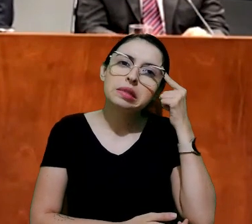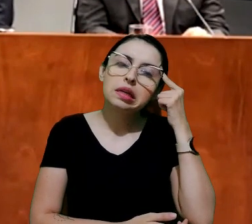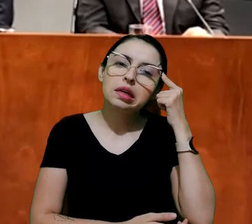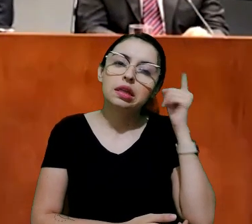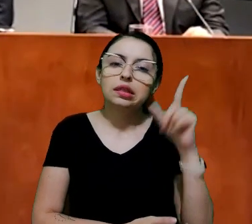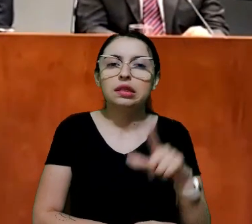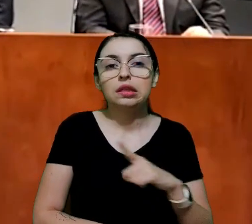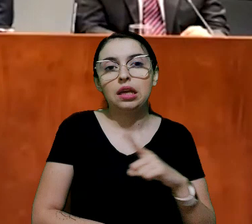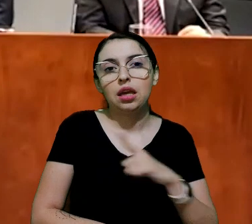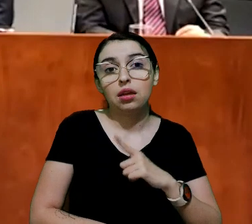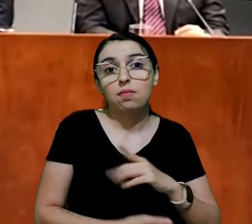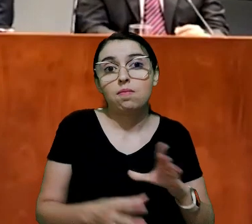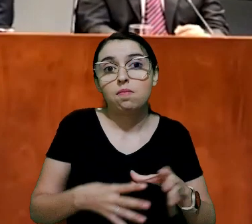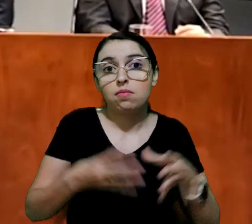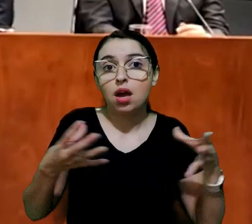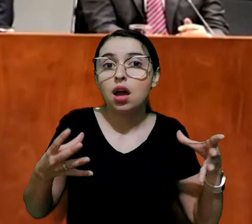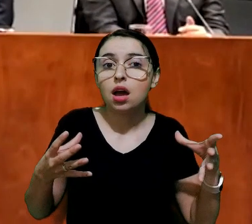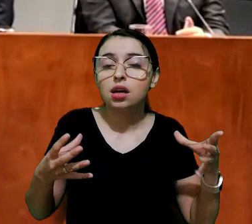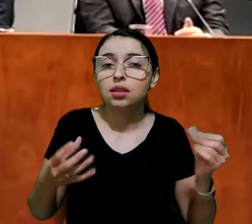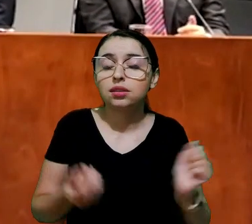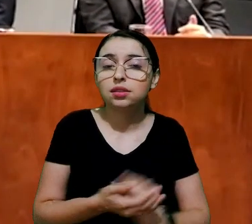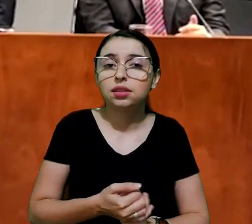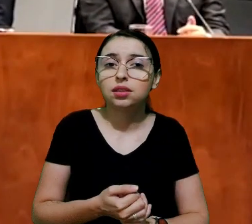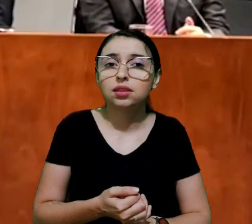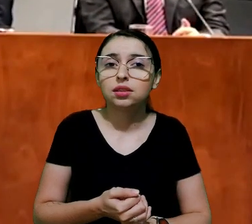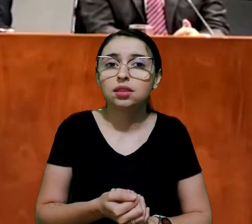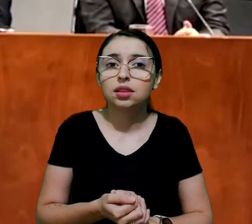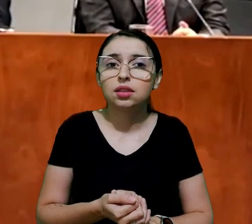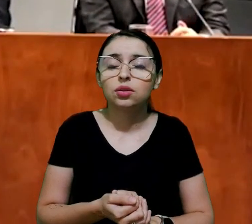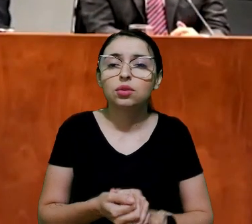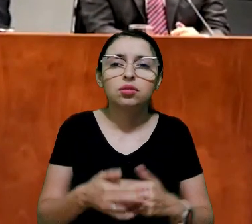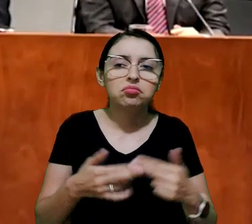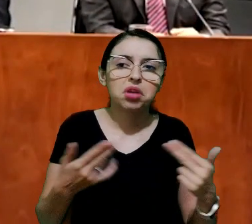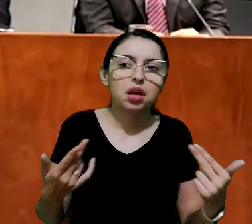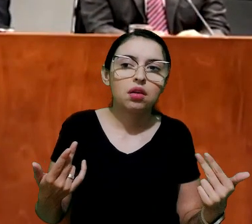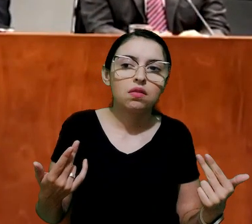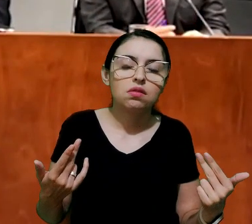realmente, e se nós analisarmos, existem muito mais